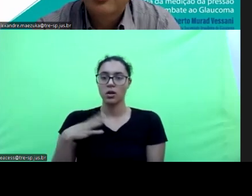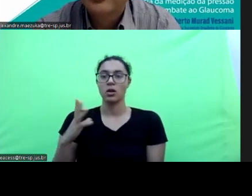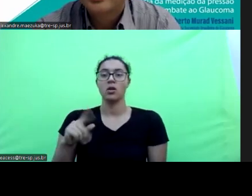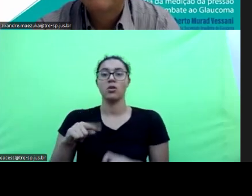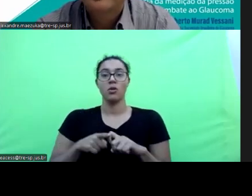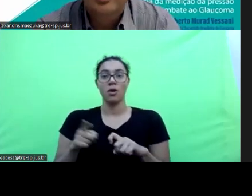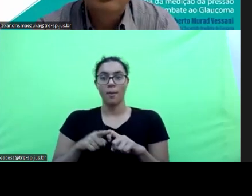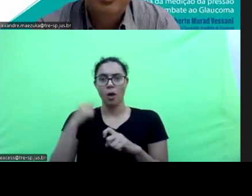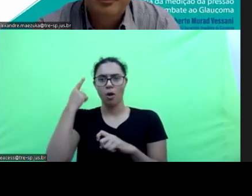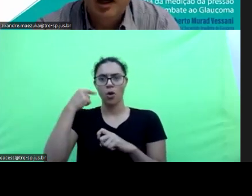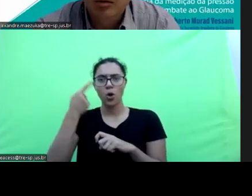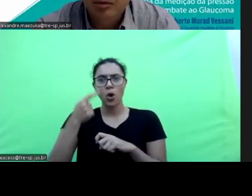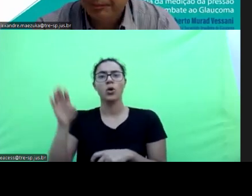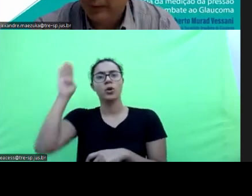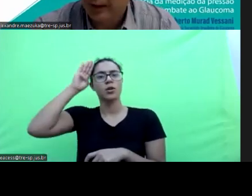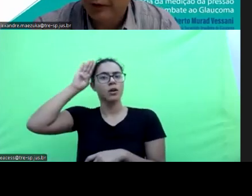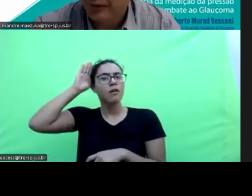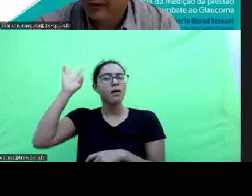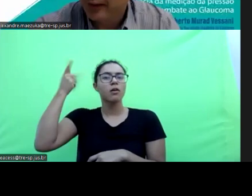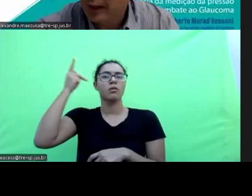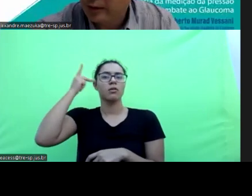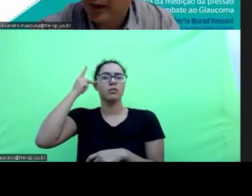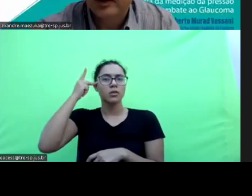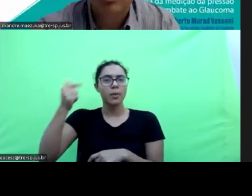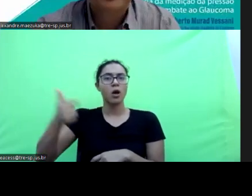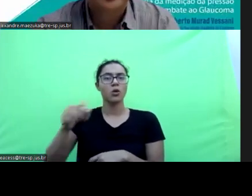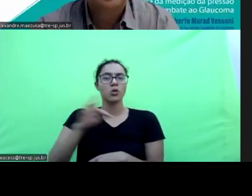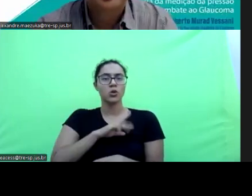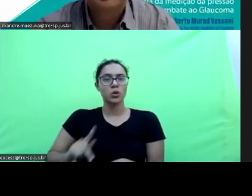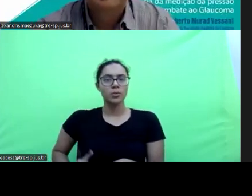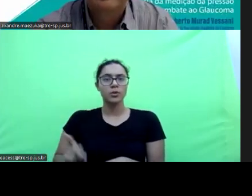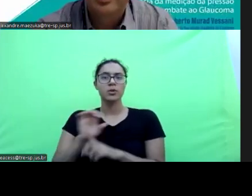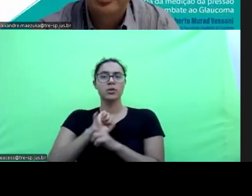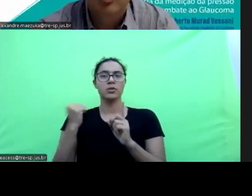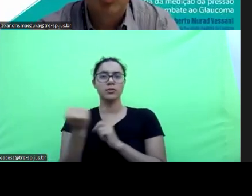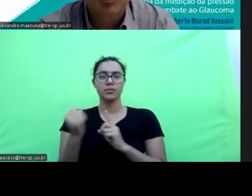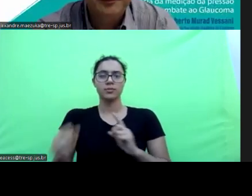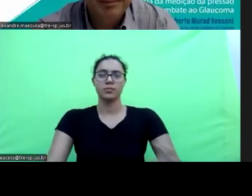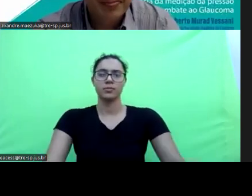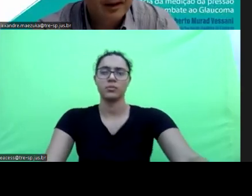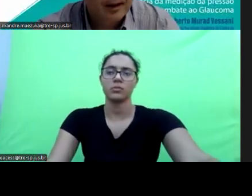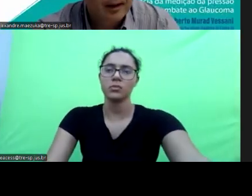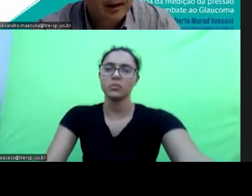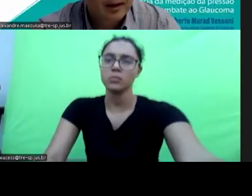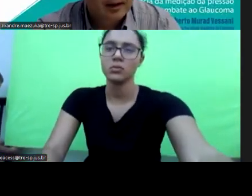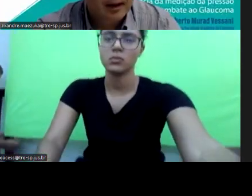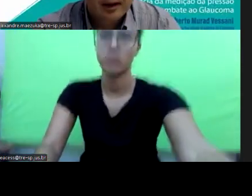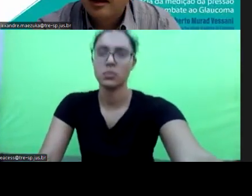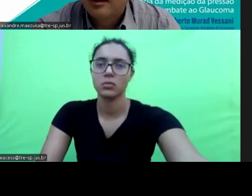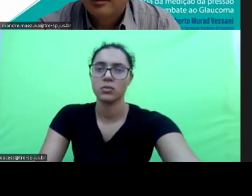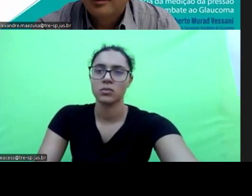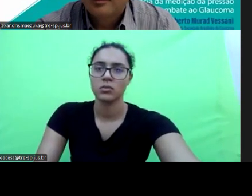oftalmologista da Universidade Federal de São Paulo, tá? Vice-presidente da Sociedade Brasileira de Glaucoma,